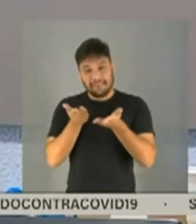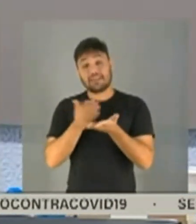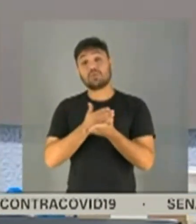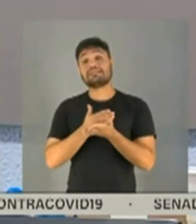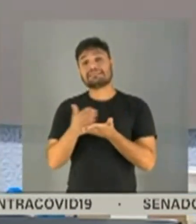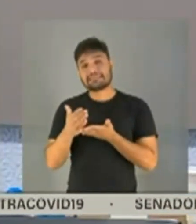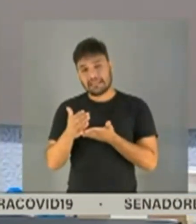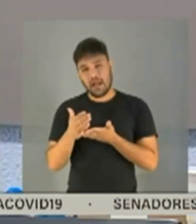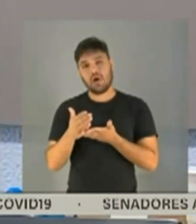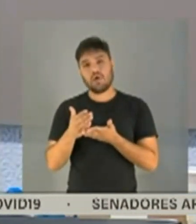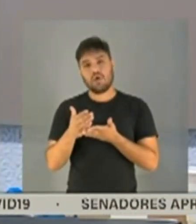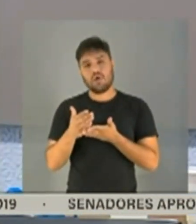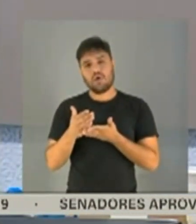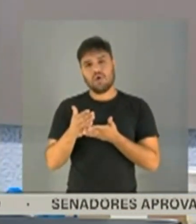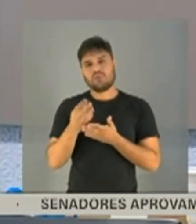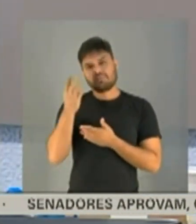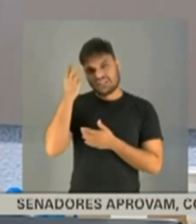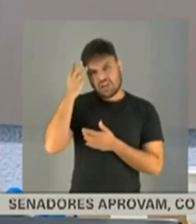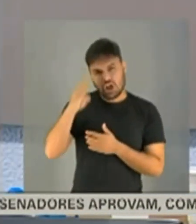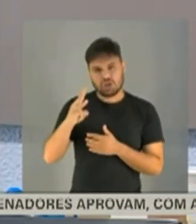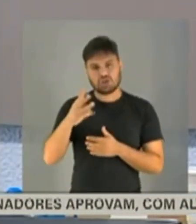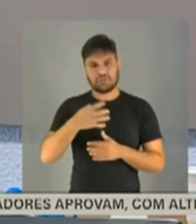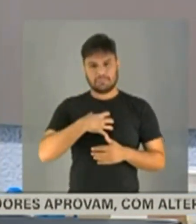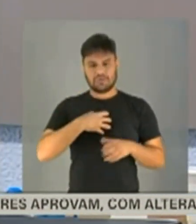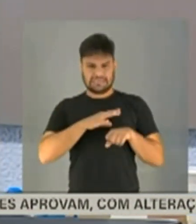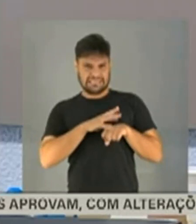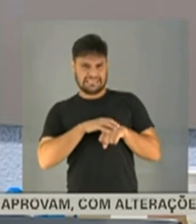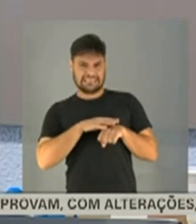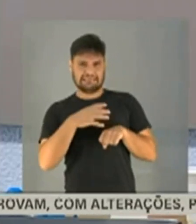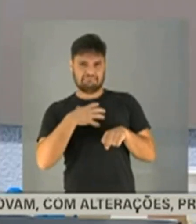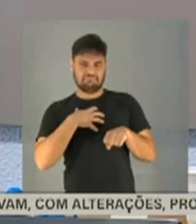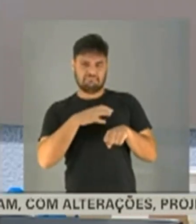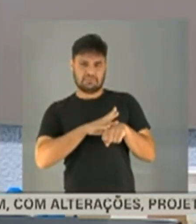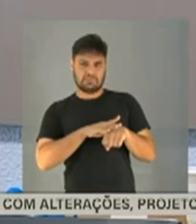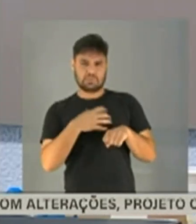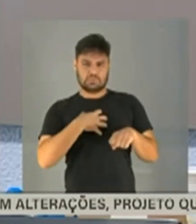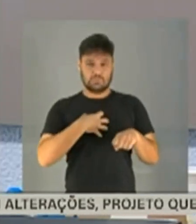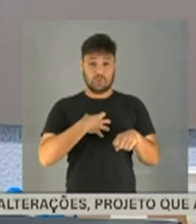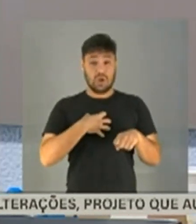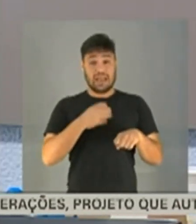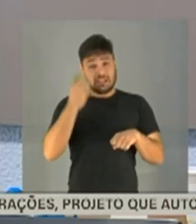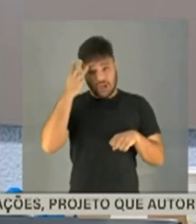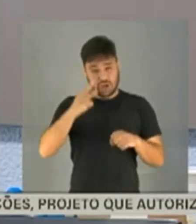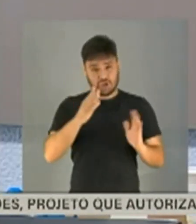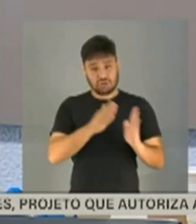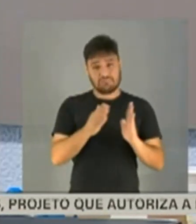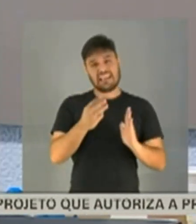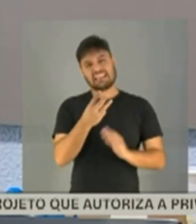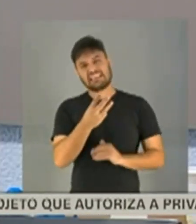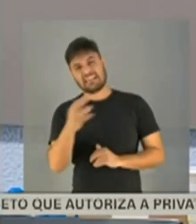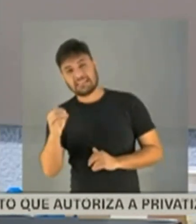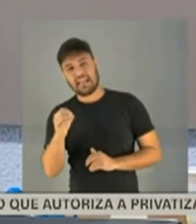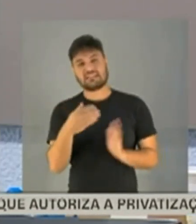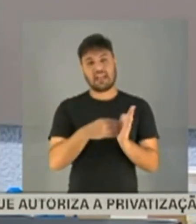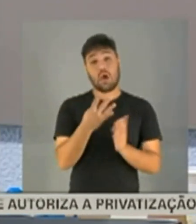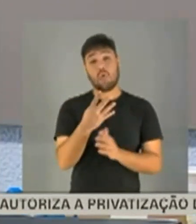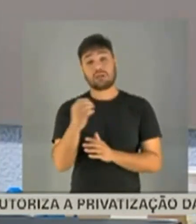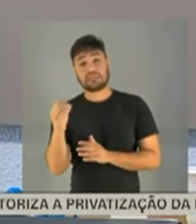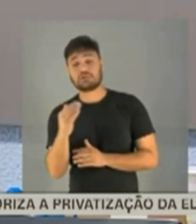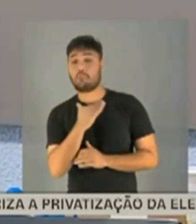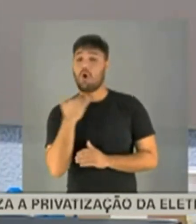inicial, com menos de 3 dias de sintomas, em torno de 300 a 400, eu estou fechando os dados ainda, e nenhuma